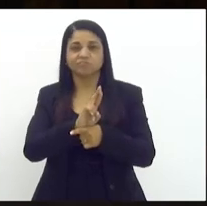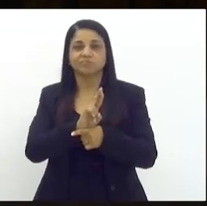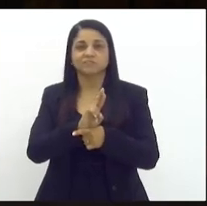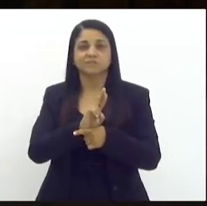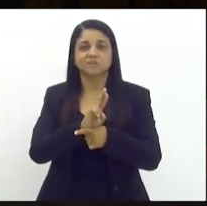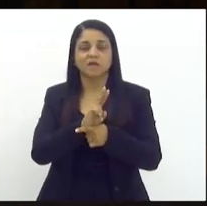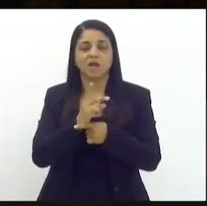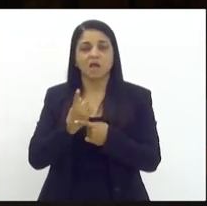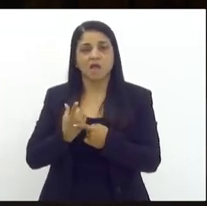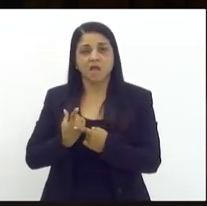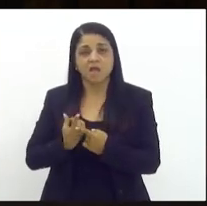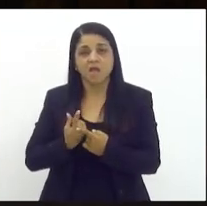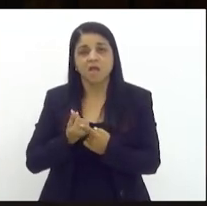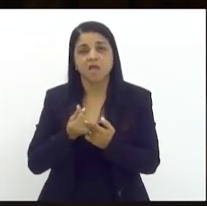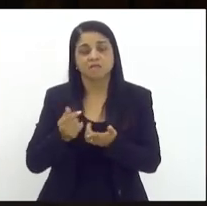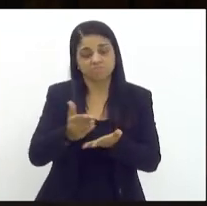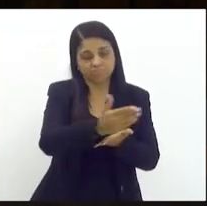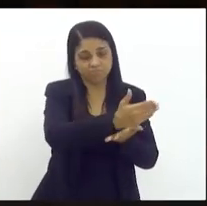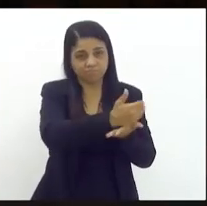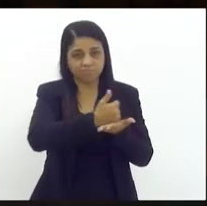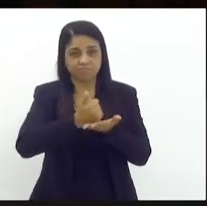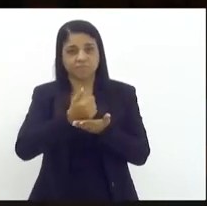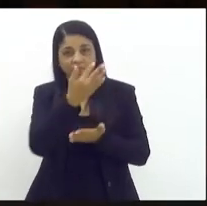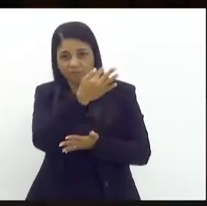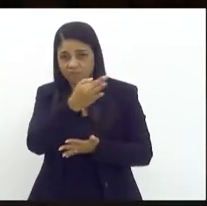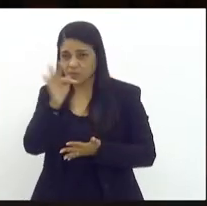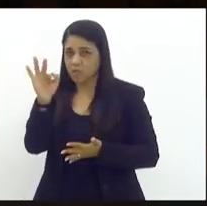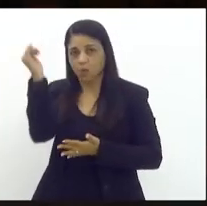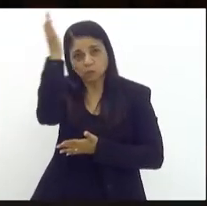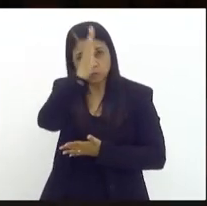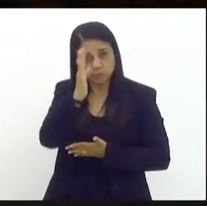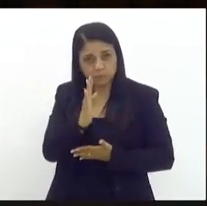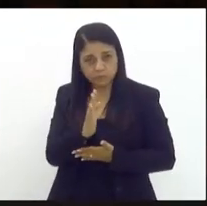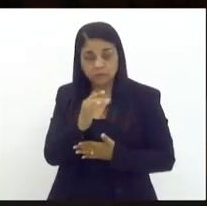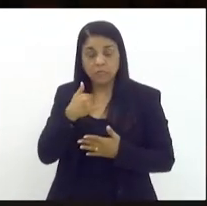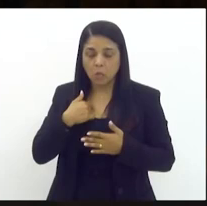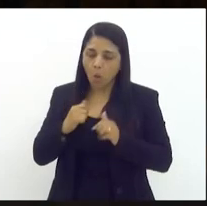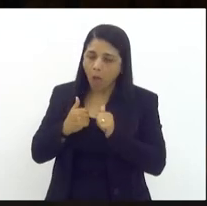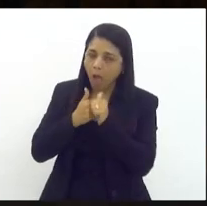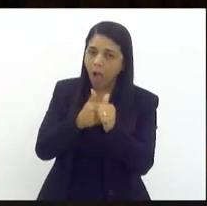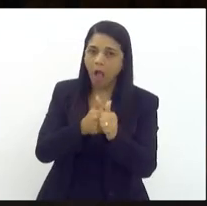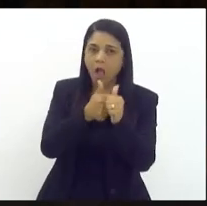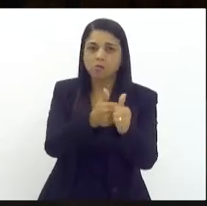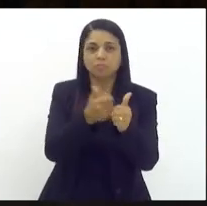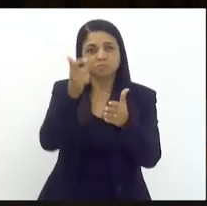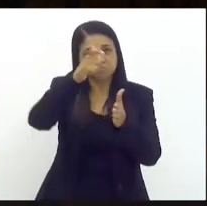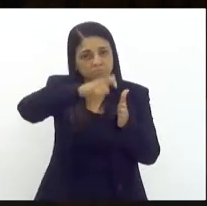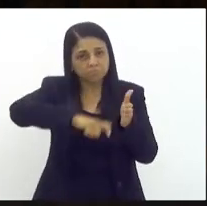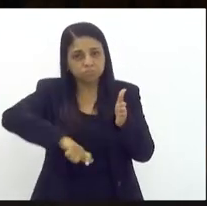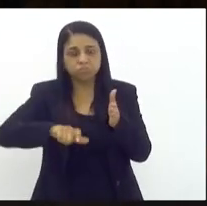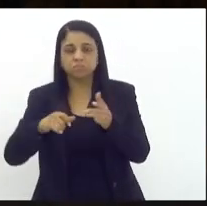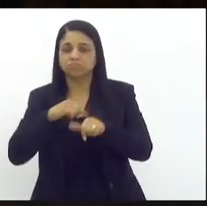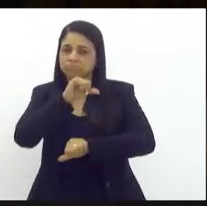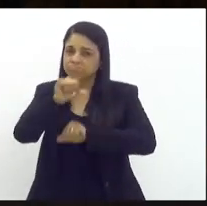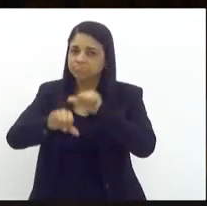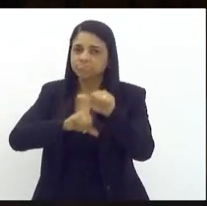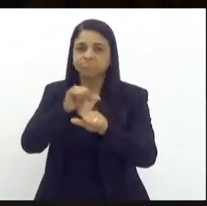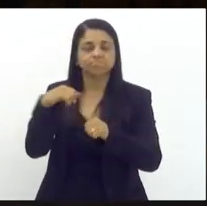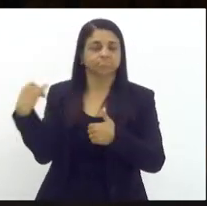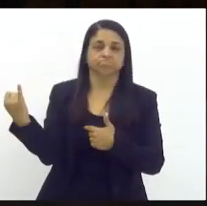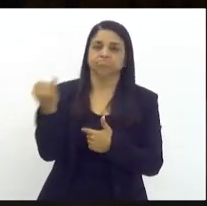e a gente vem acompanhando essa parte tributária que é muito importante